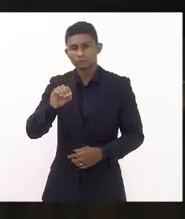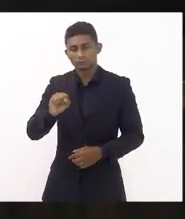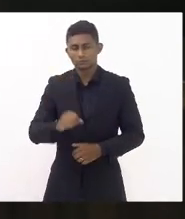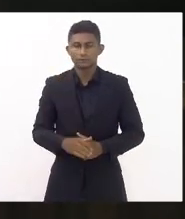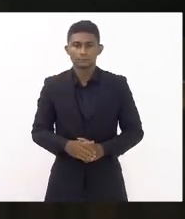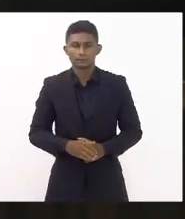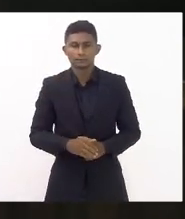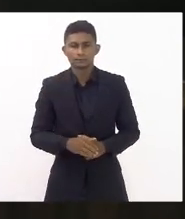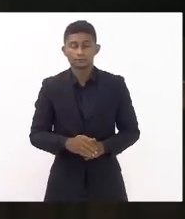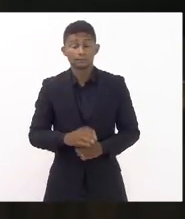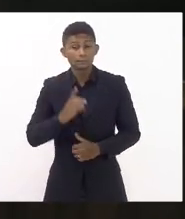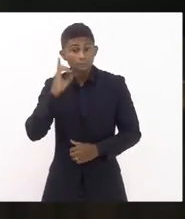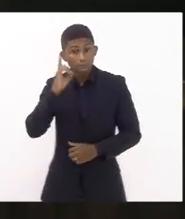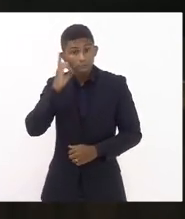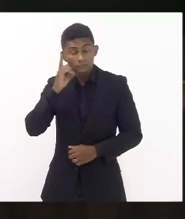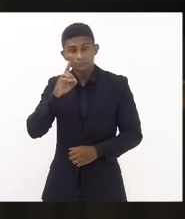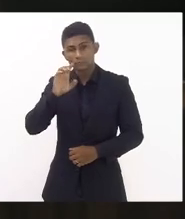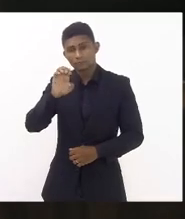Deputado Eurico Júnior.